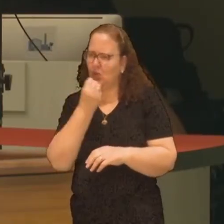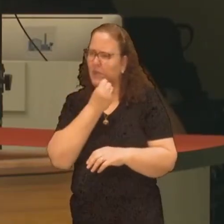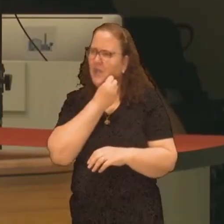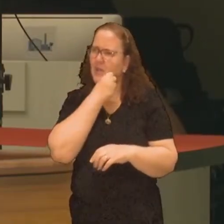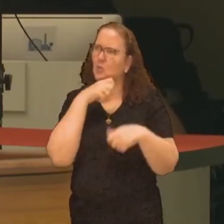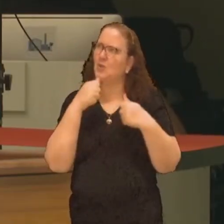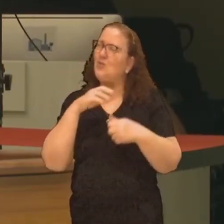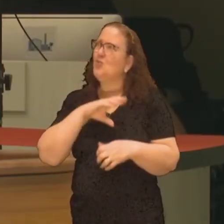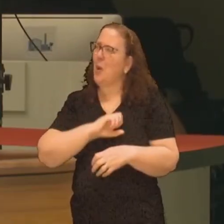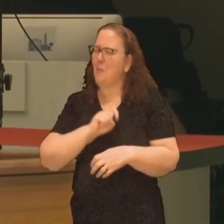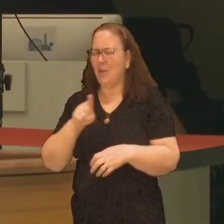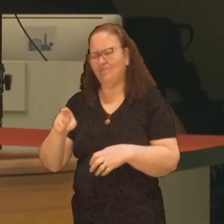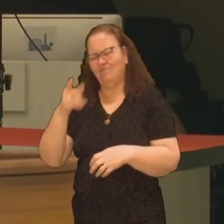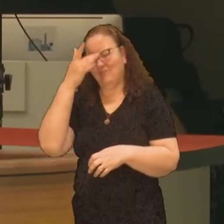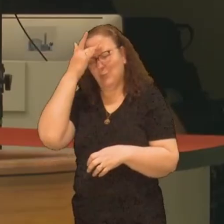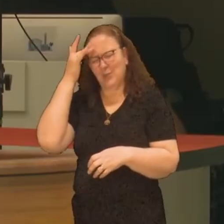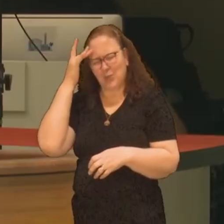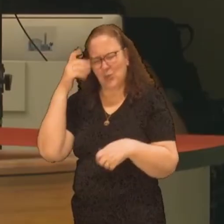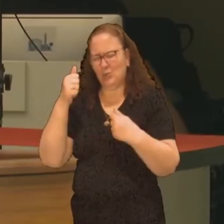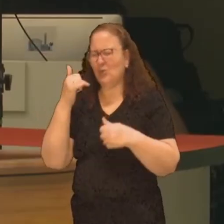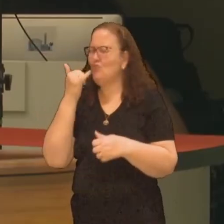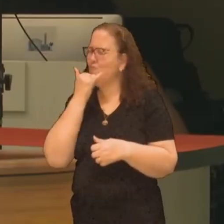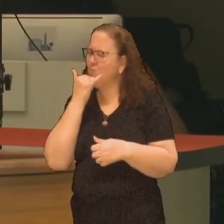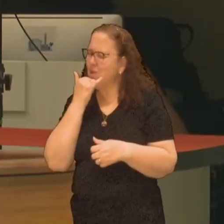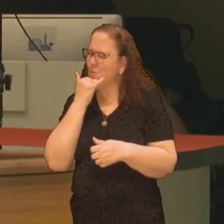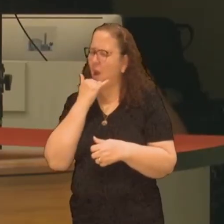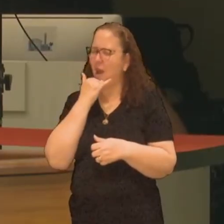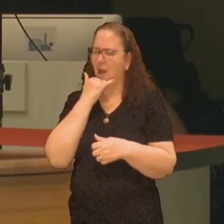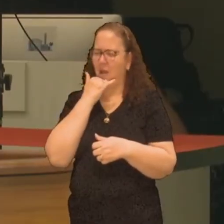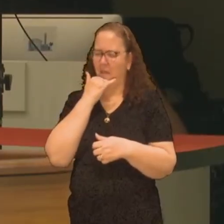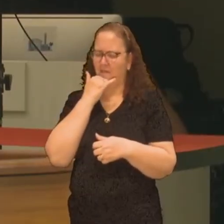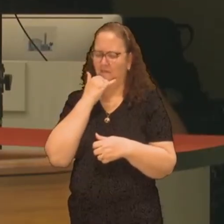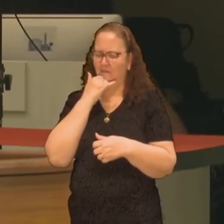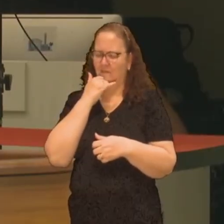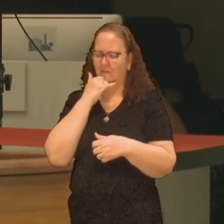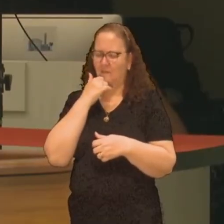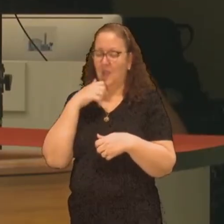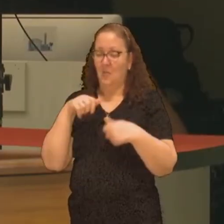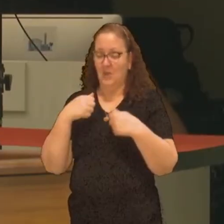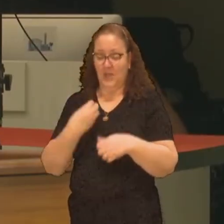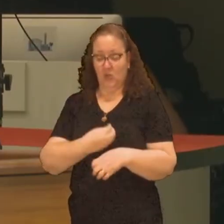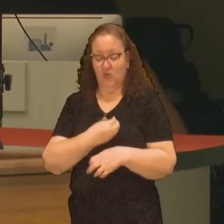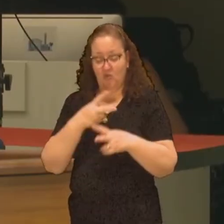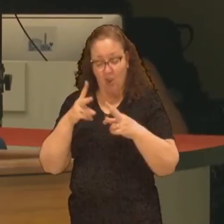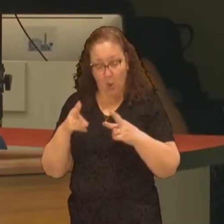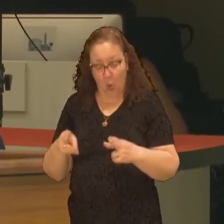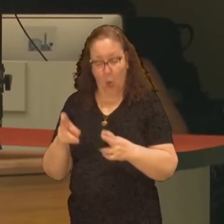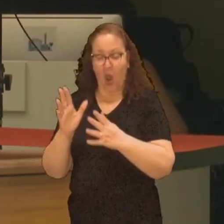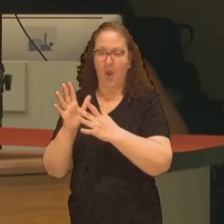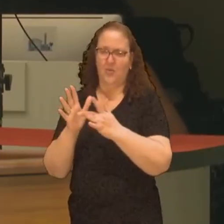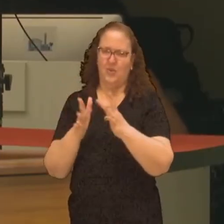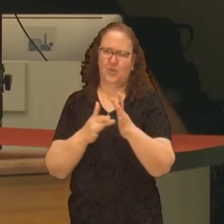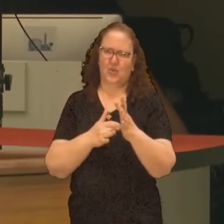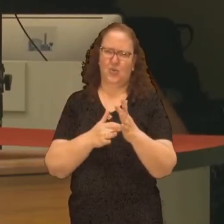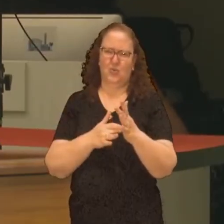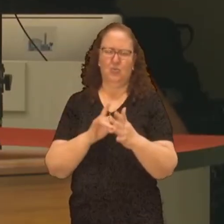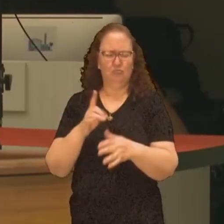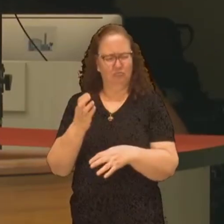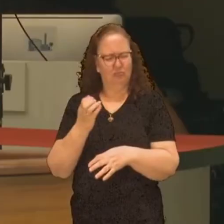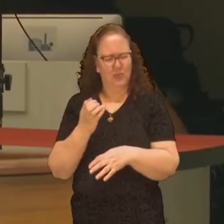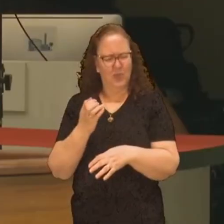preciso perdoar, eu quero gastar a minha vida. Alguém que especificamente